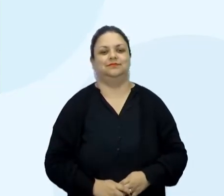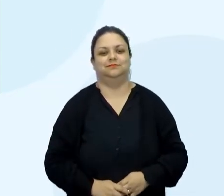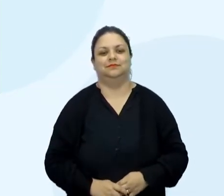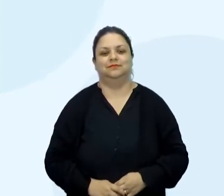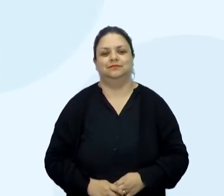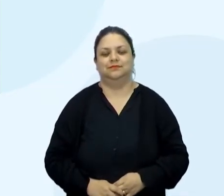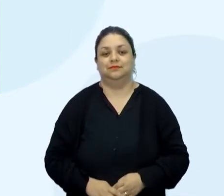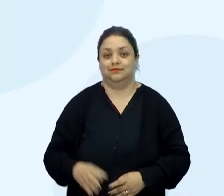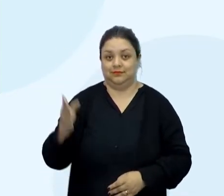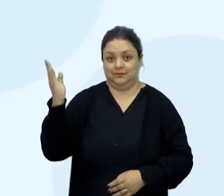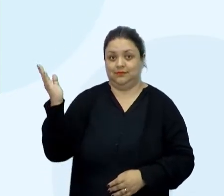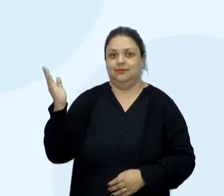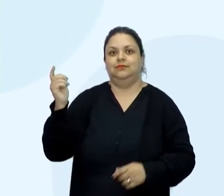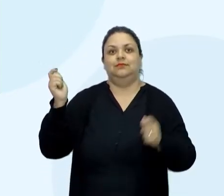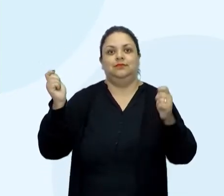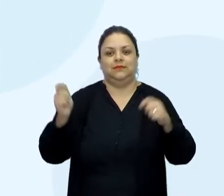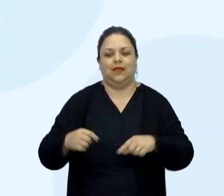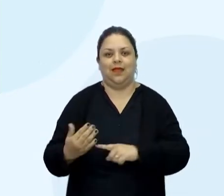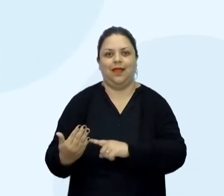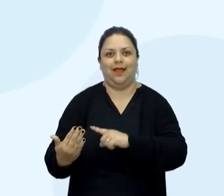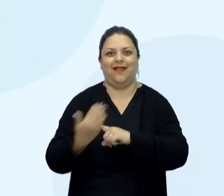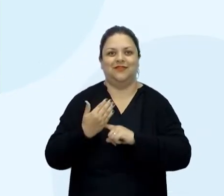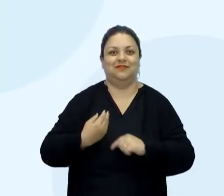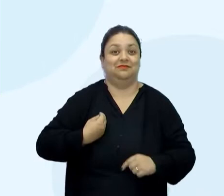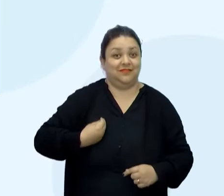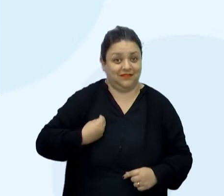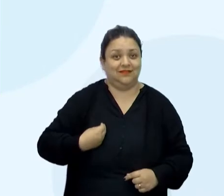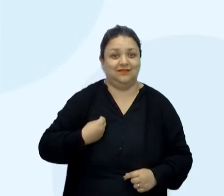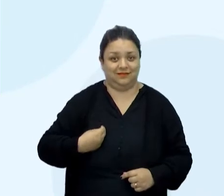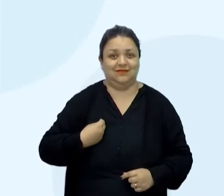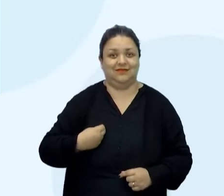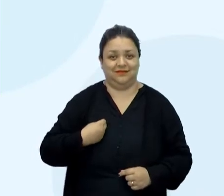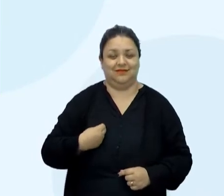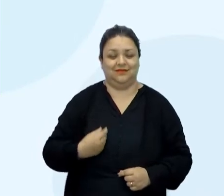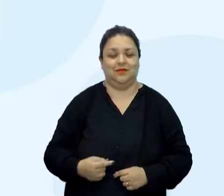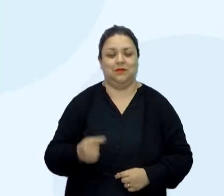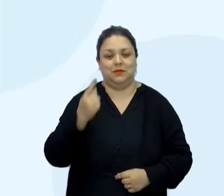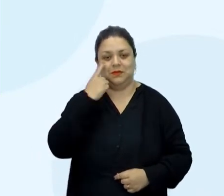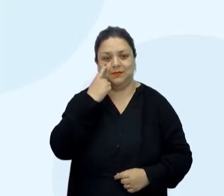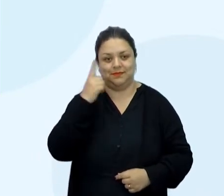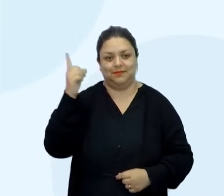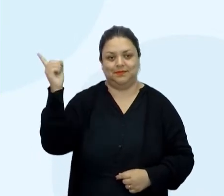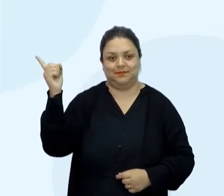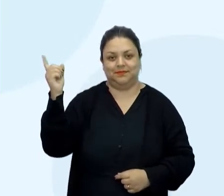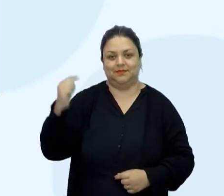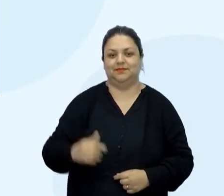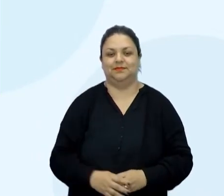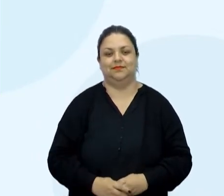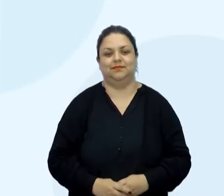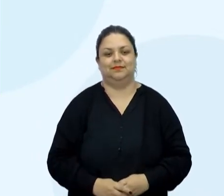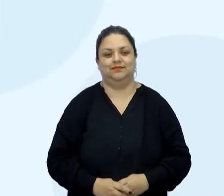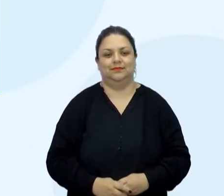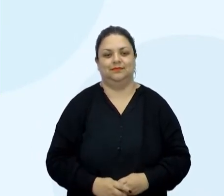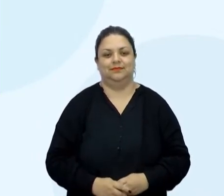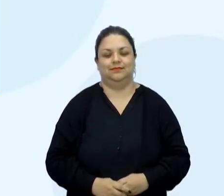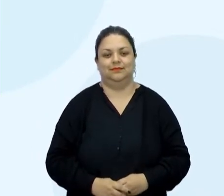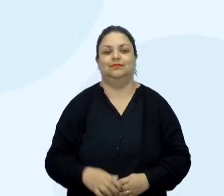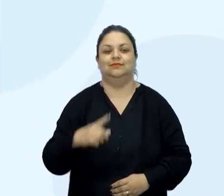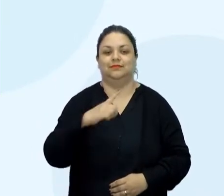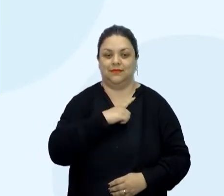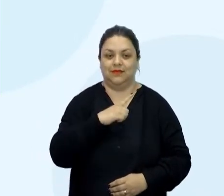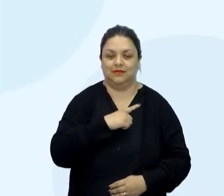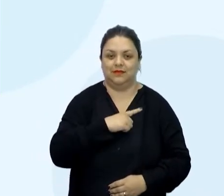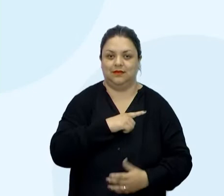ser utilizados para melhorar a nossa qualidade de vida, tá? Então, ó, materiais cerâmicos avançados, a gente tem